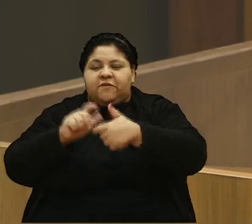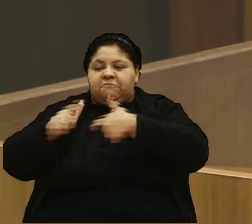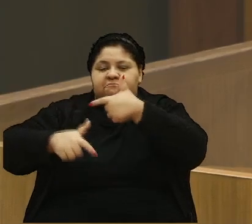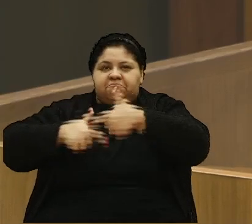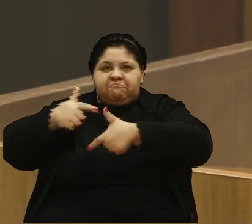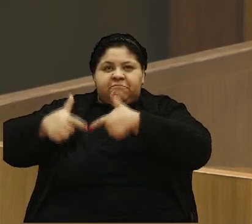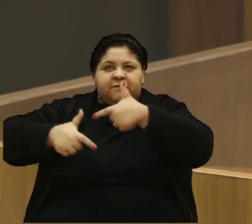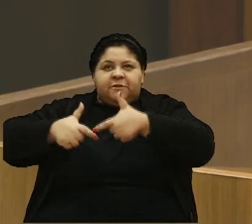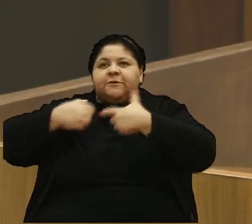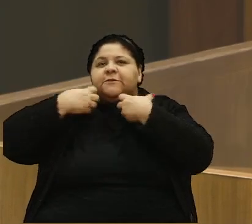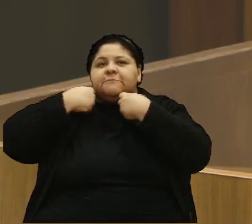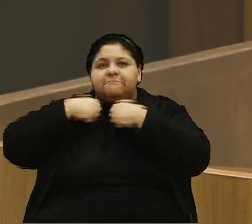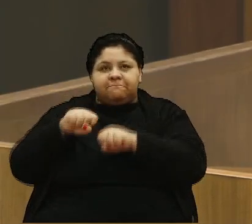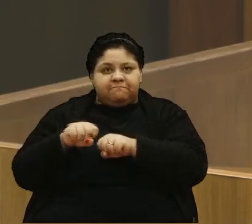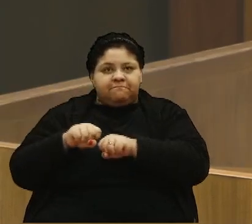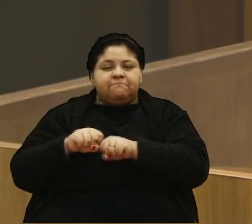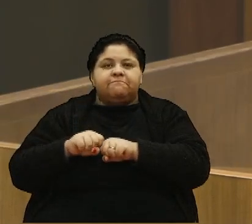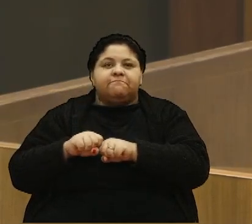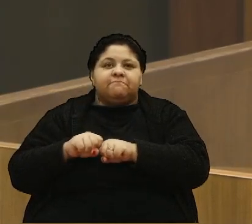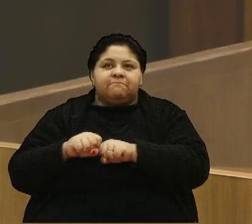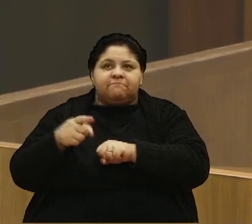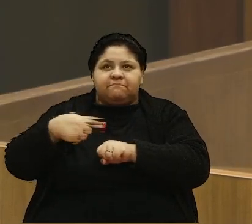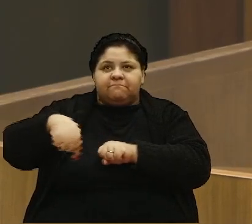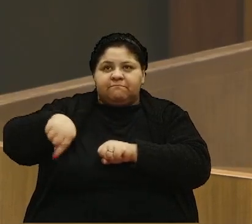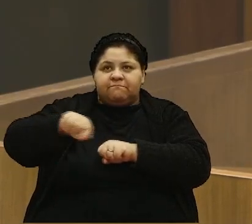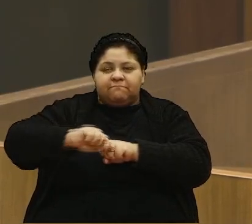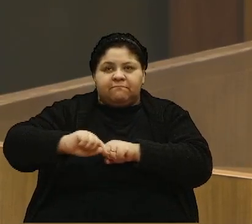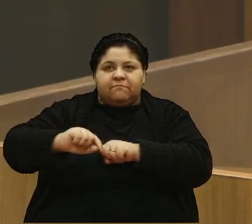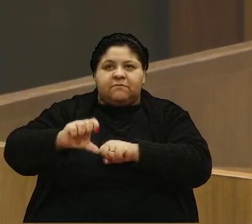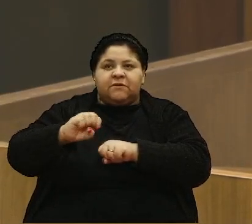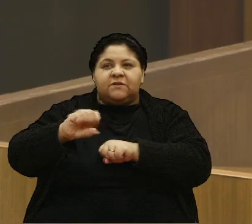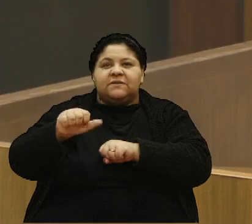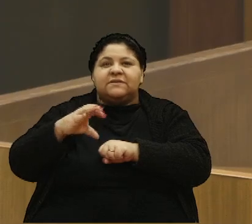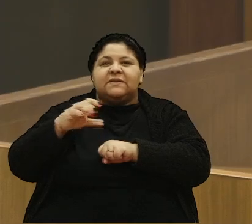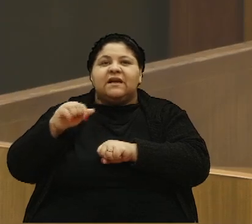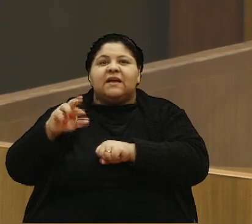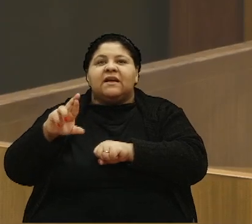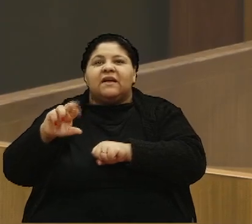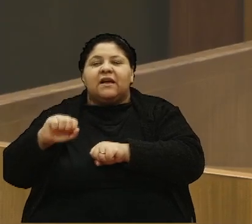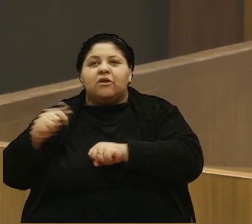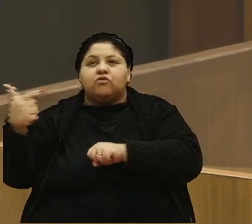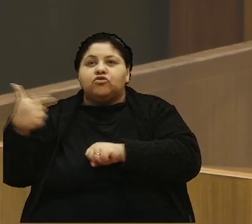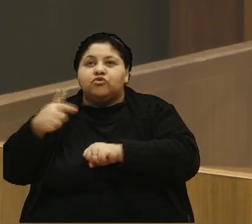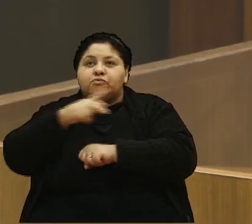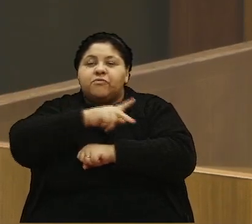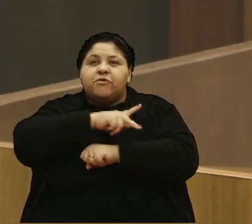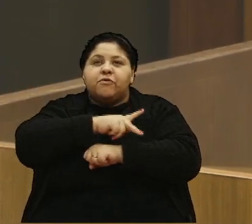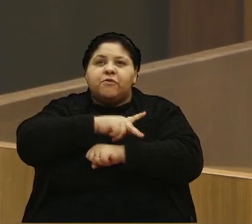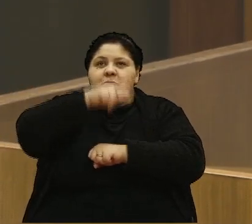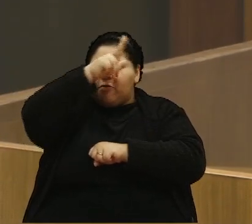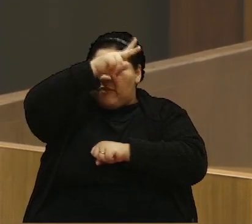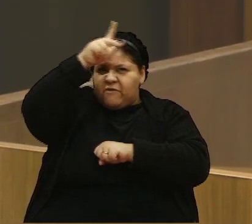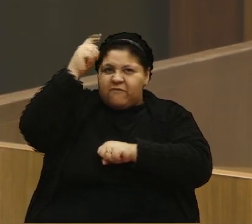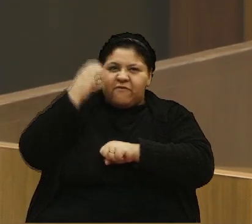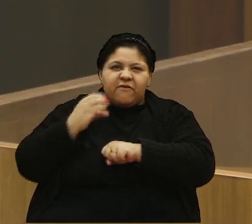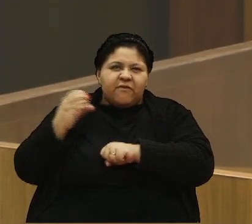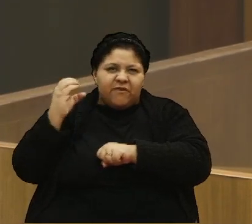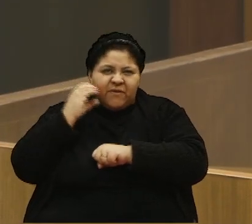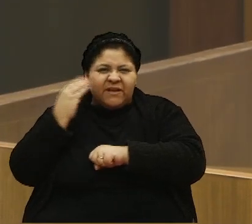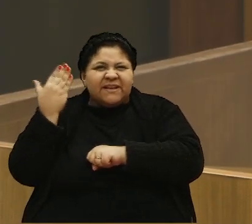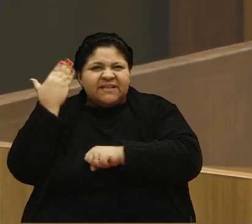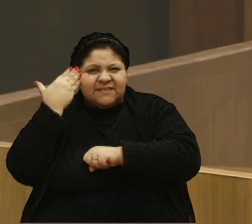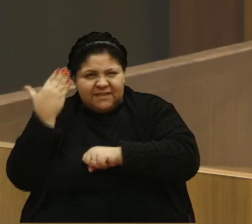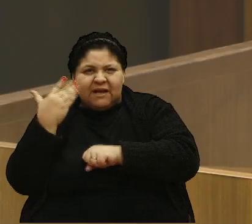aí na secretaria, o nosso subprefeito Sacaro, lá de Anarrec, muito atencioso, a gente sabe que o acúmulo é muito